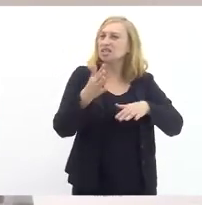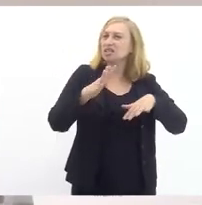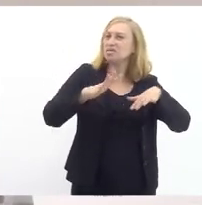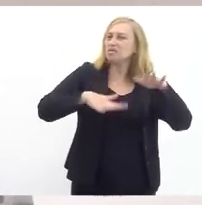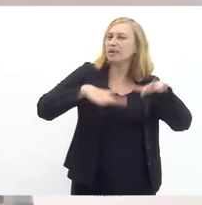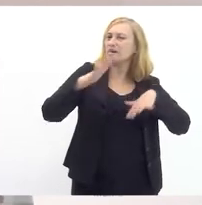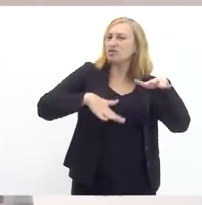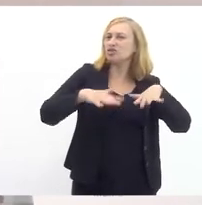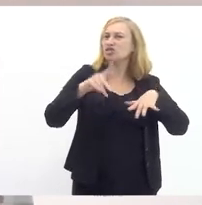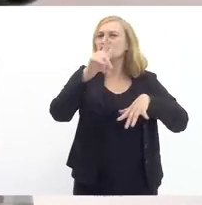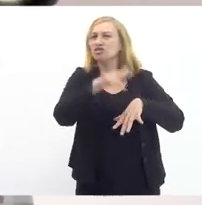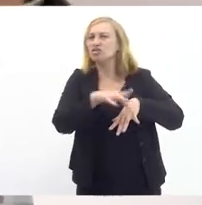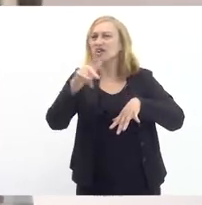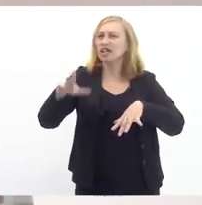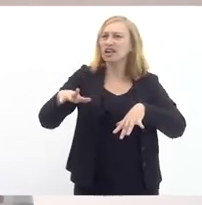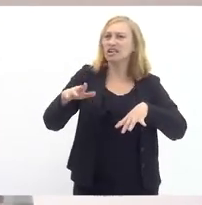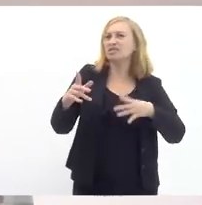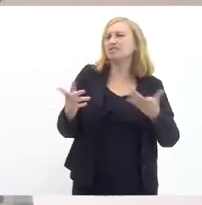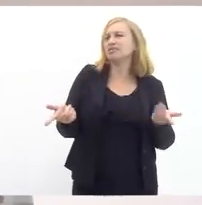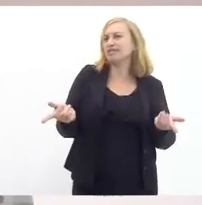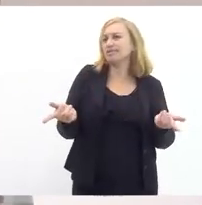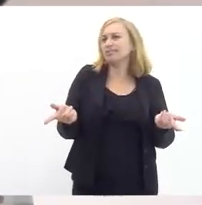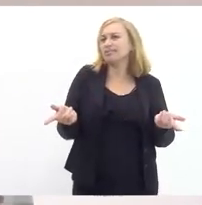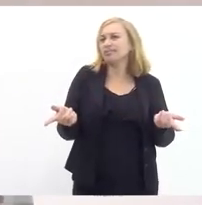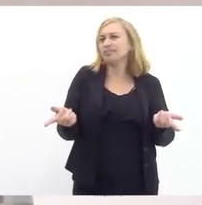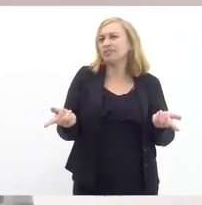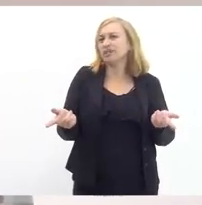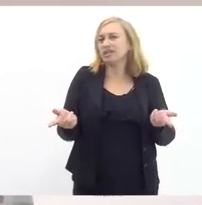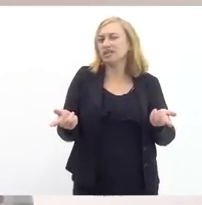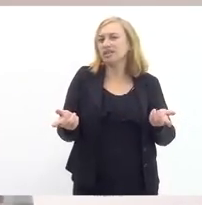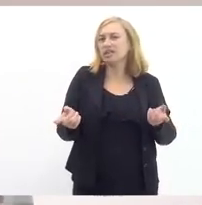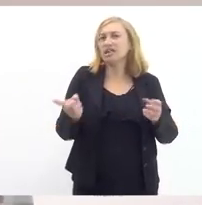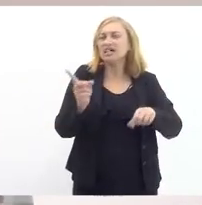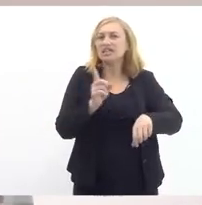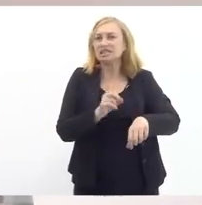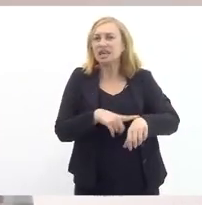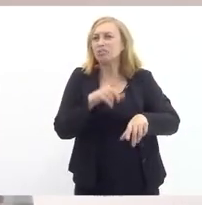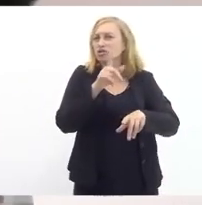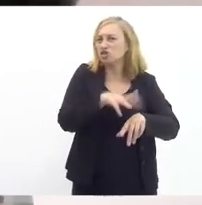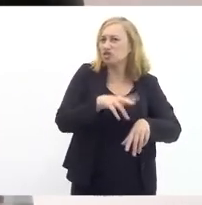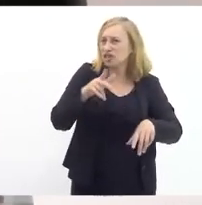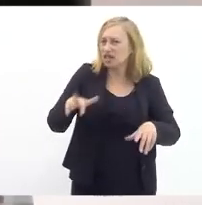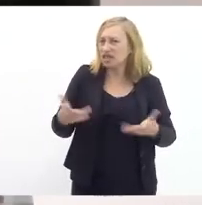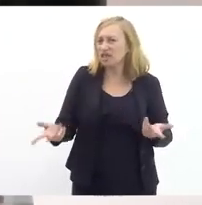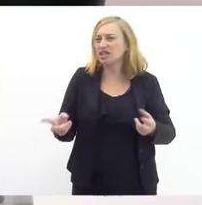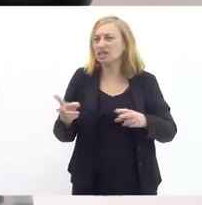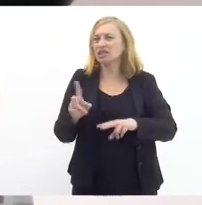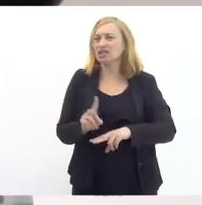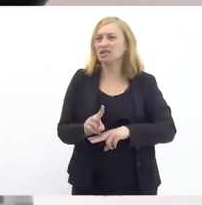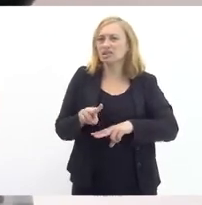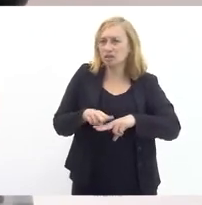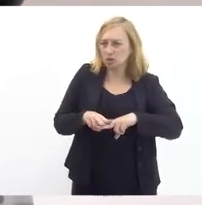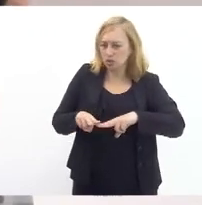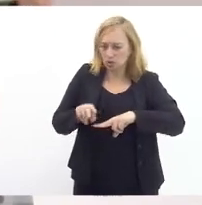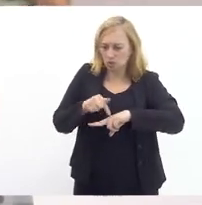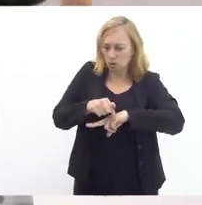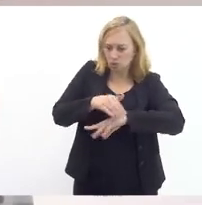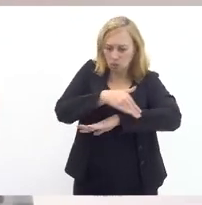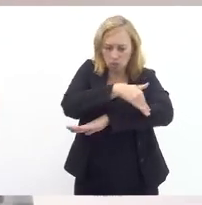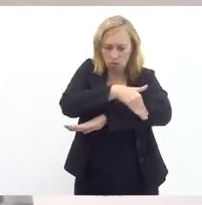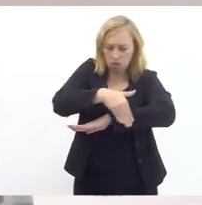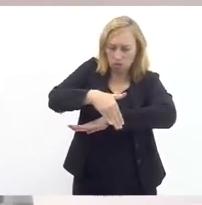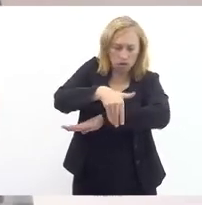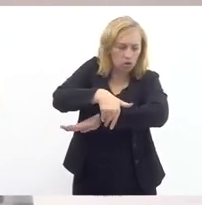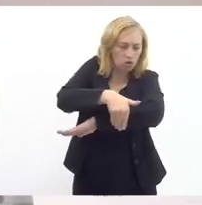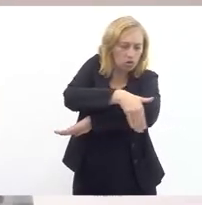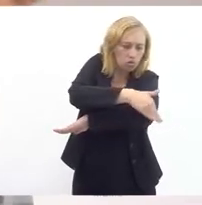adquiridas em épocas diferentes, trechos em tangentes, trechos em curva, uma estação em